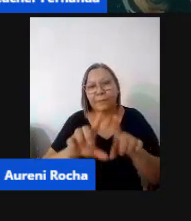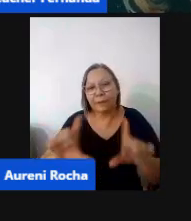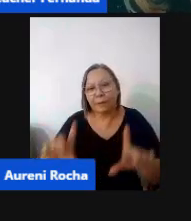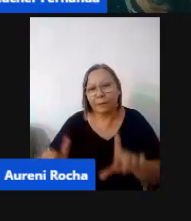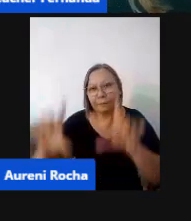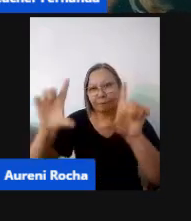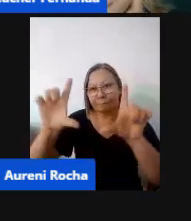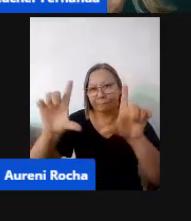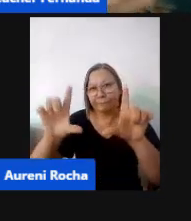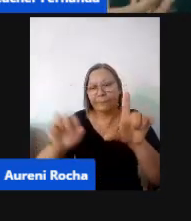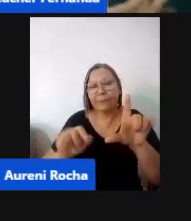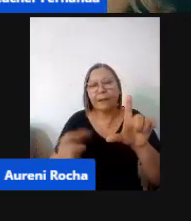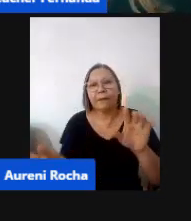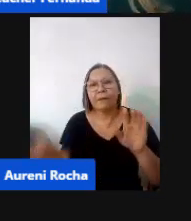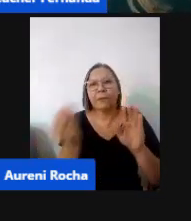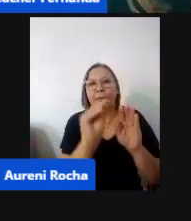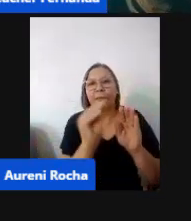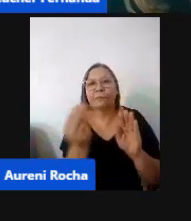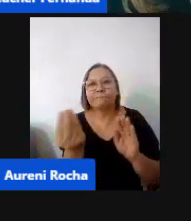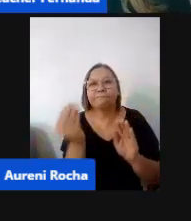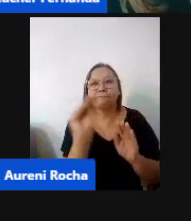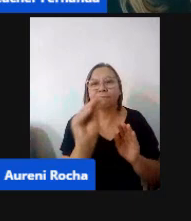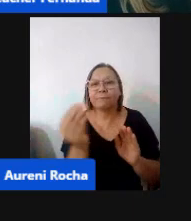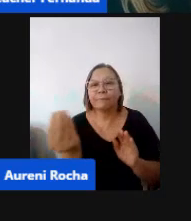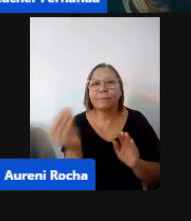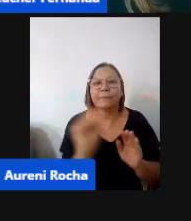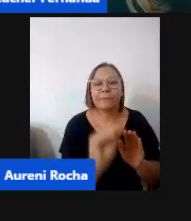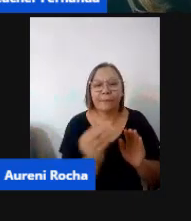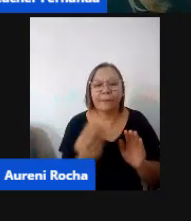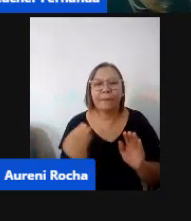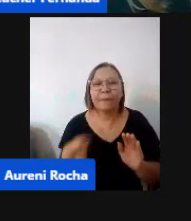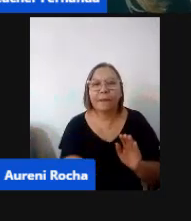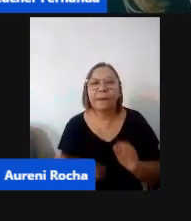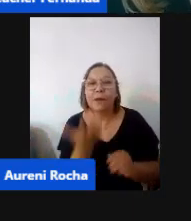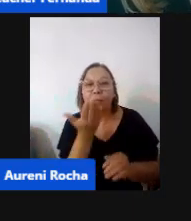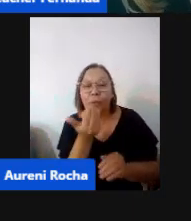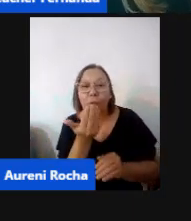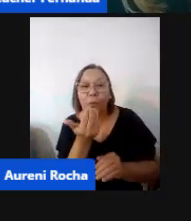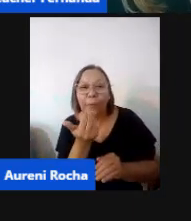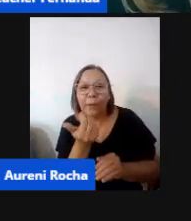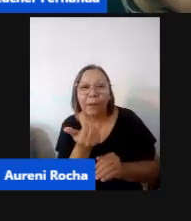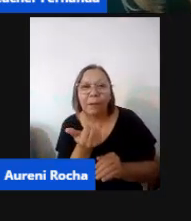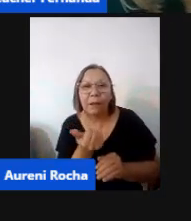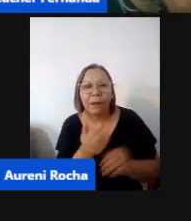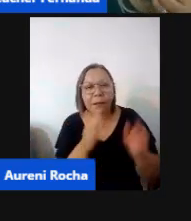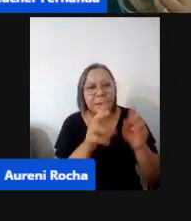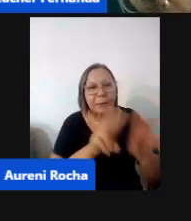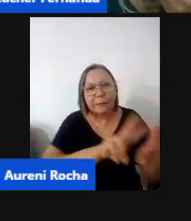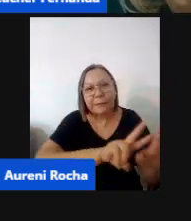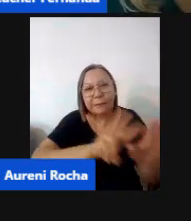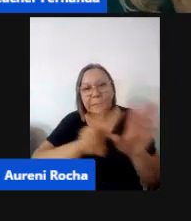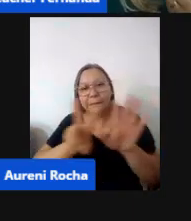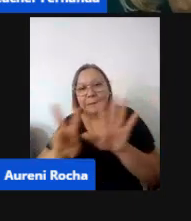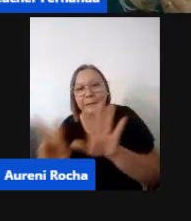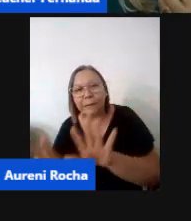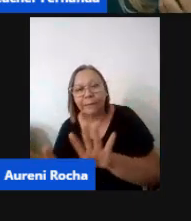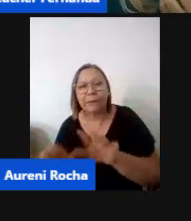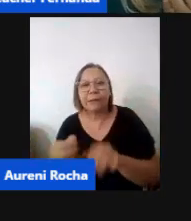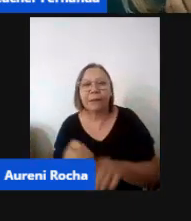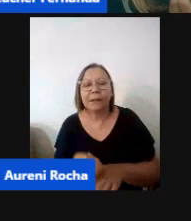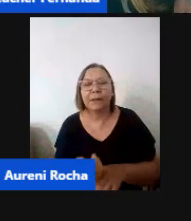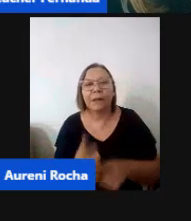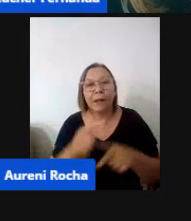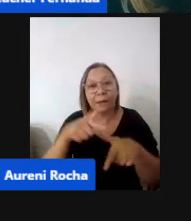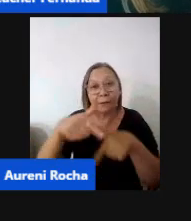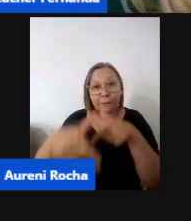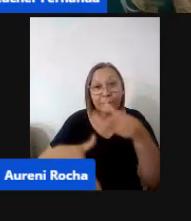comidas que essa menina, né, consumiria ao longo da sua semana. E aqui eu fiz um trabalho para que os alunos pensassem